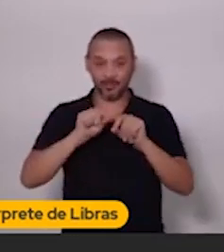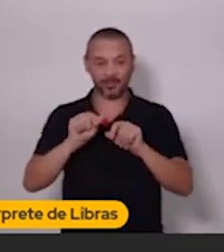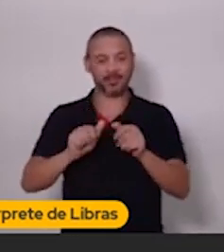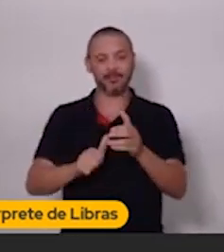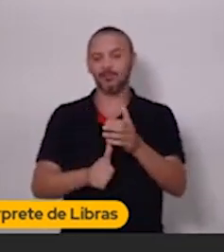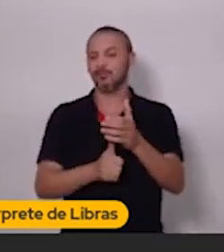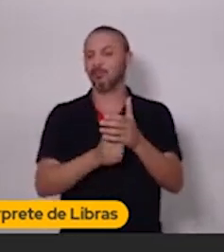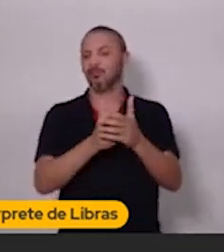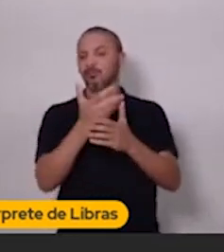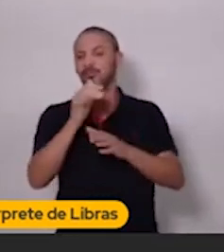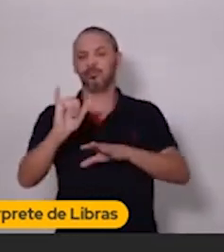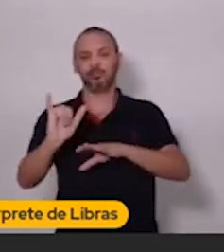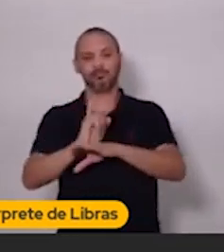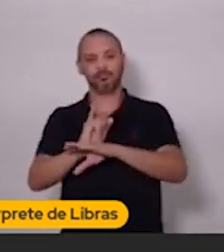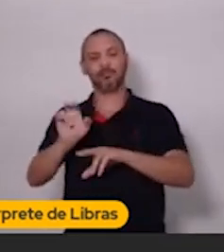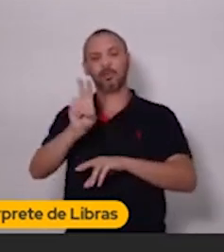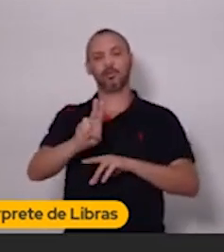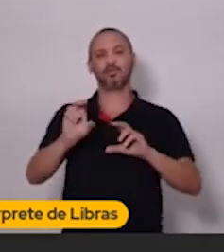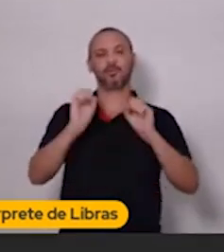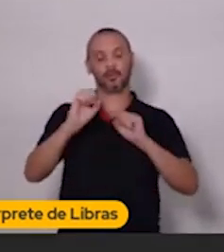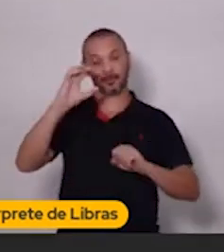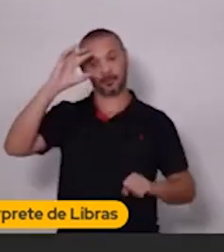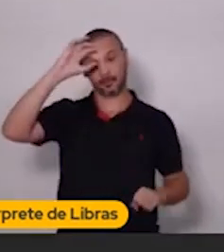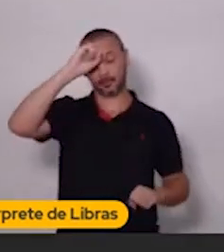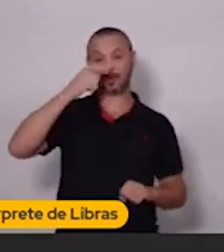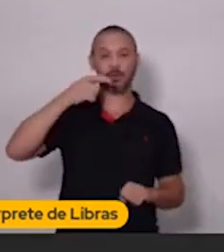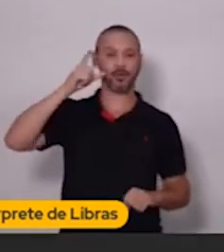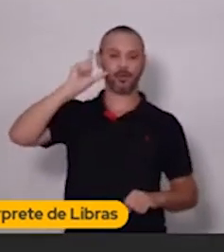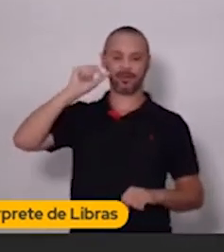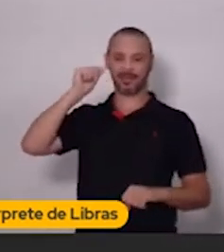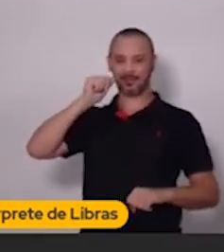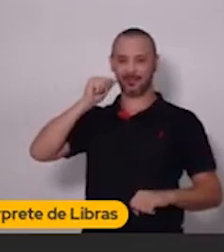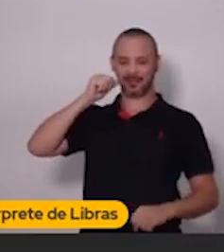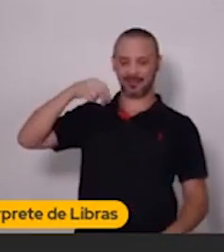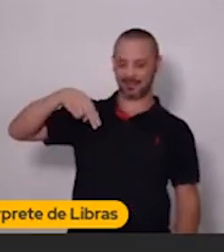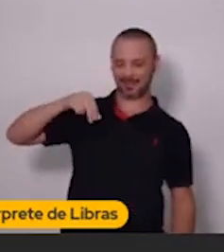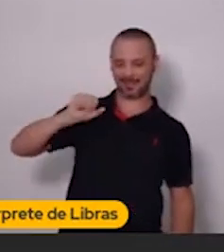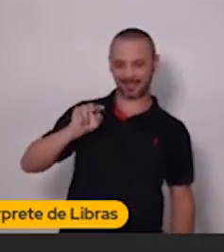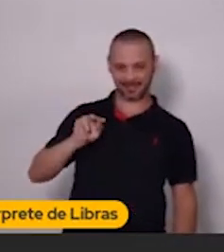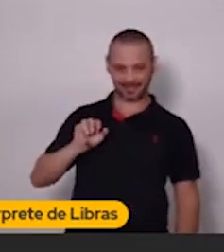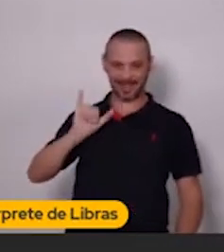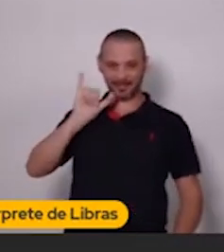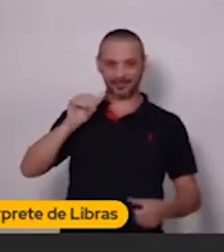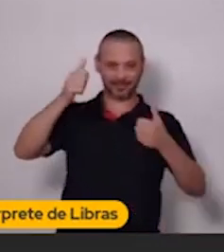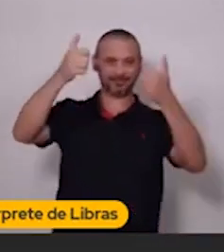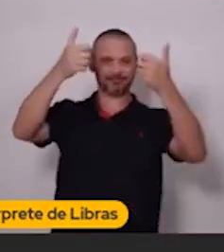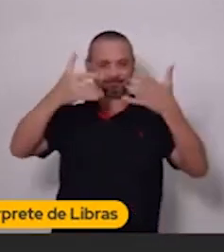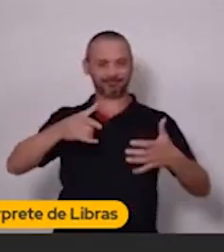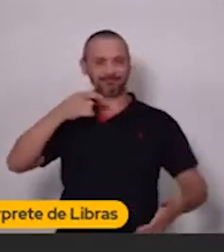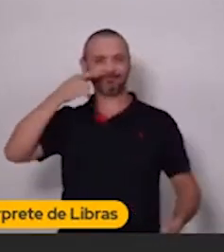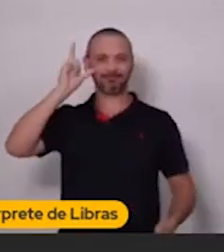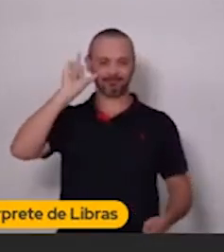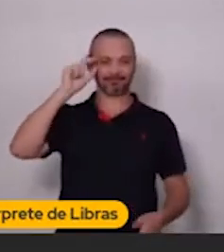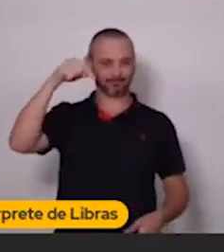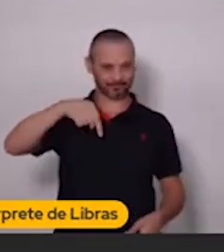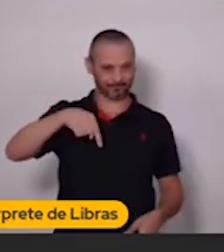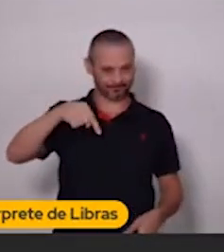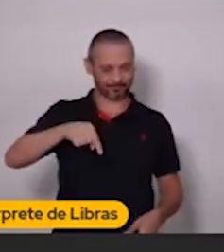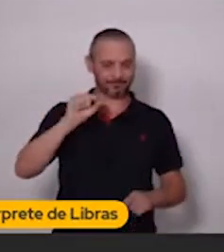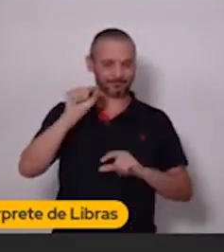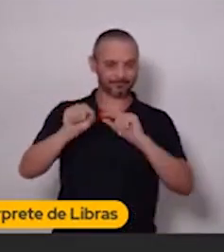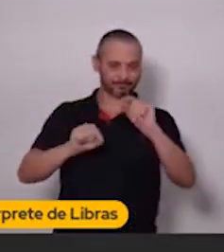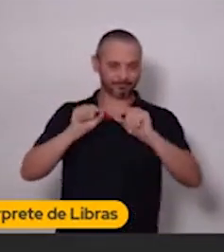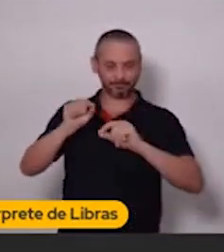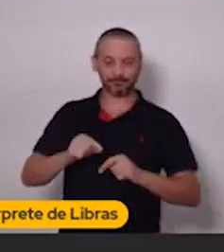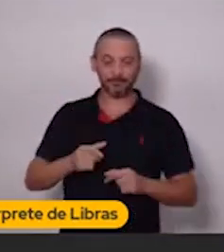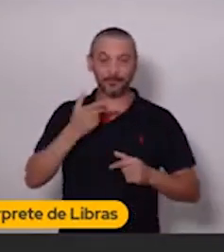que a gente possa aprender tudo isso. Ontem a Nath, a blogueira de baixa renda, que veio aqui no YouTube Black Profissão Criador,